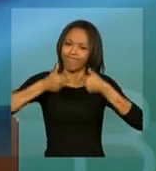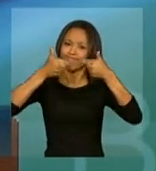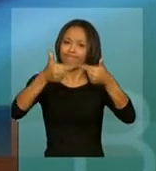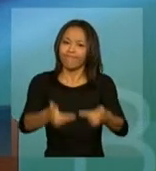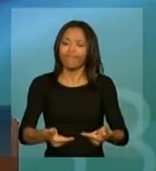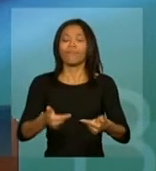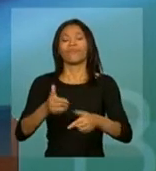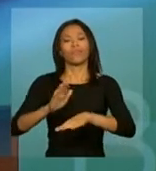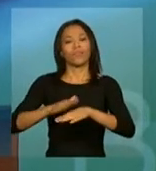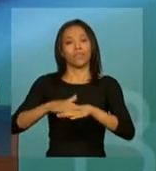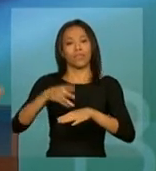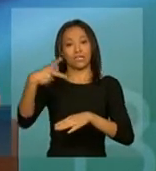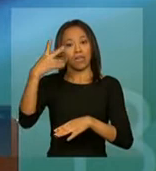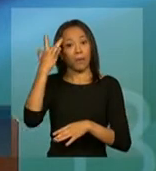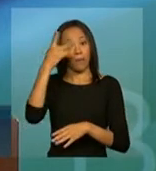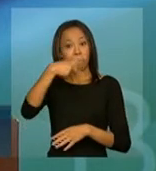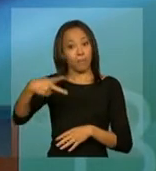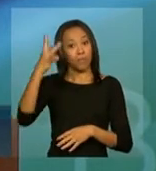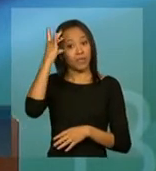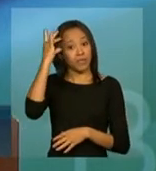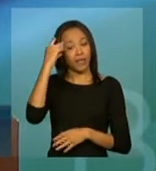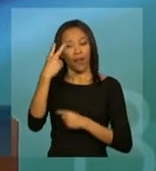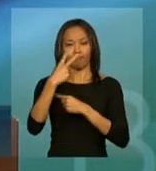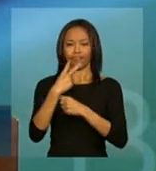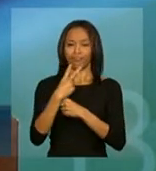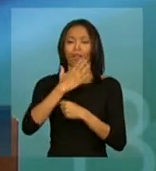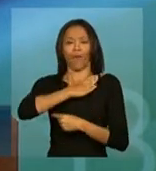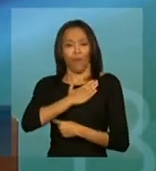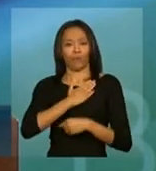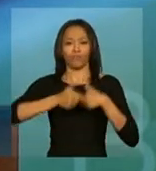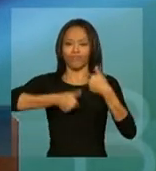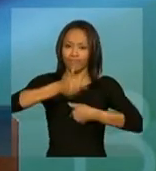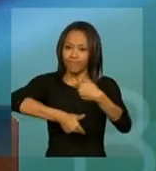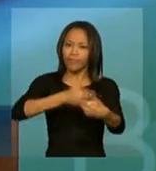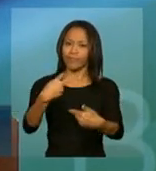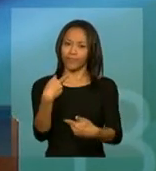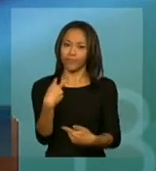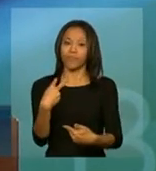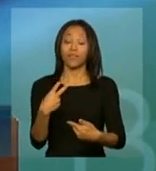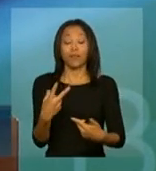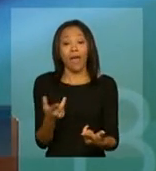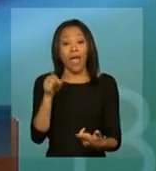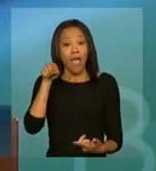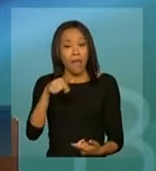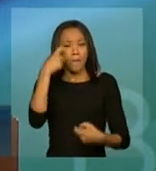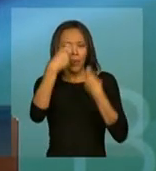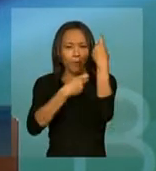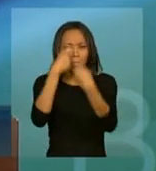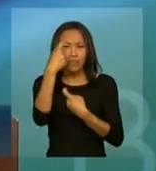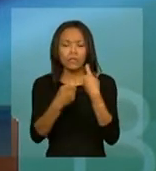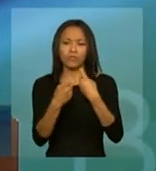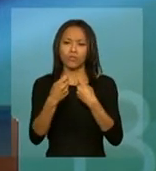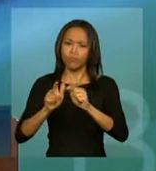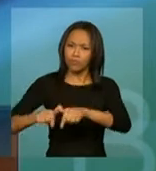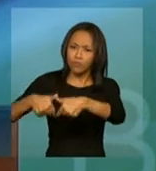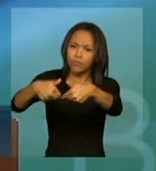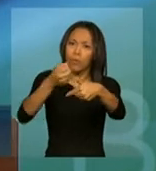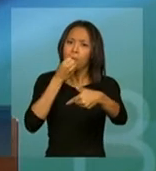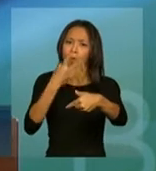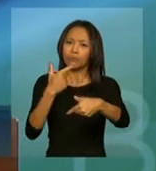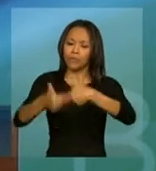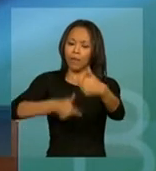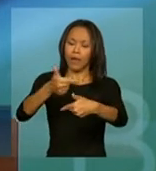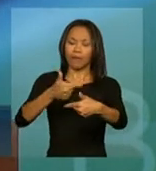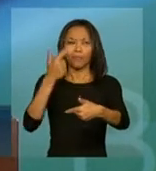presidenta aprecia mais esse tipo de agradecimento. Essa preocupação em fazer um bom trabalho me leva a tomar